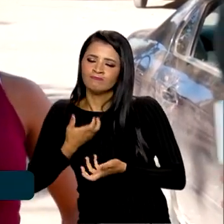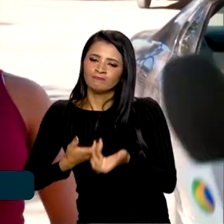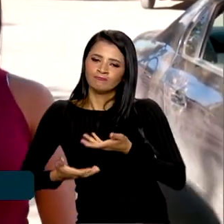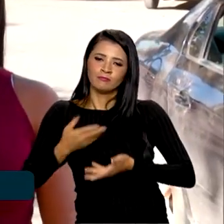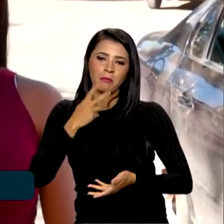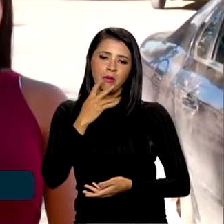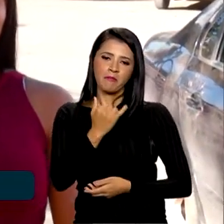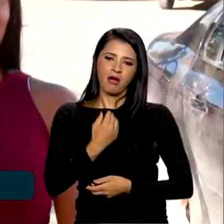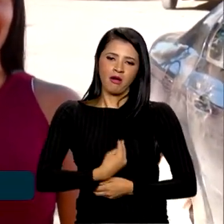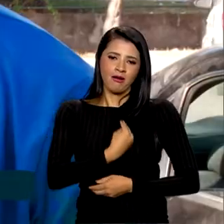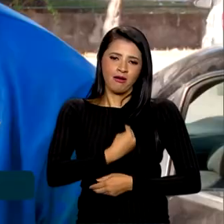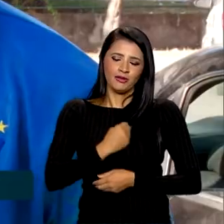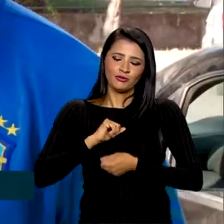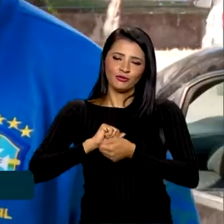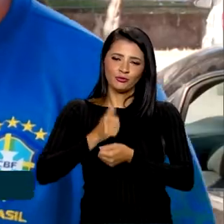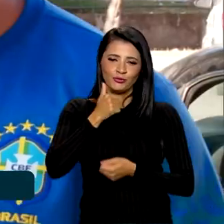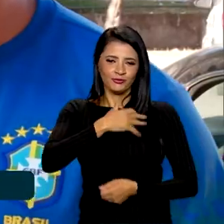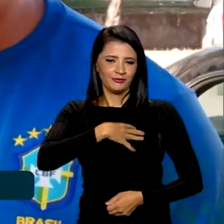um pai presente